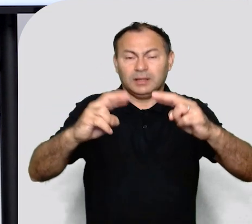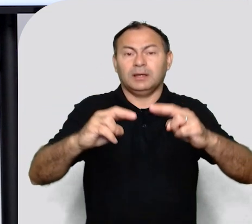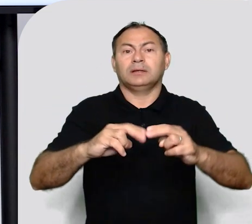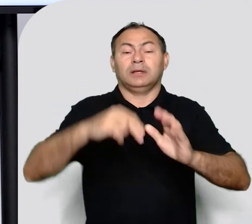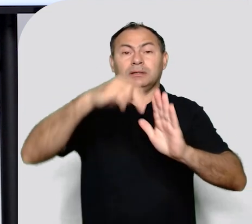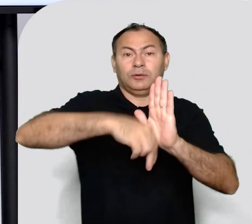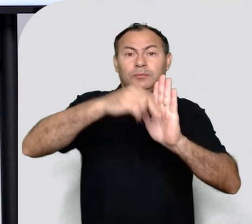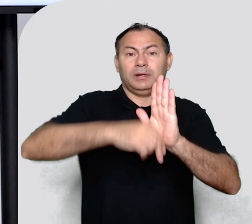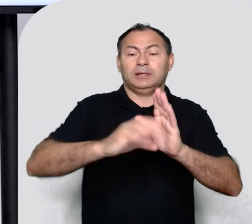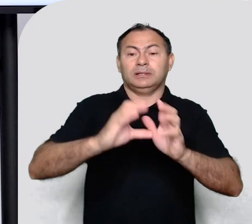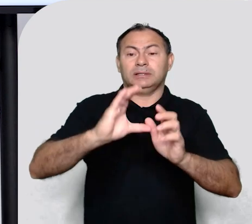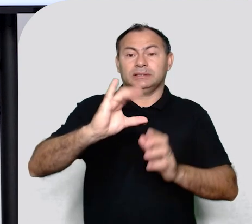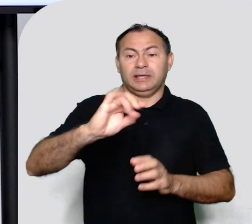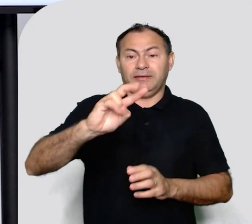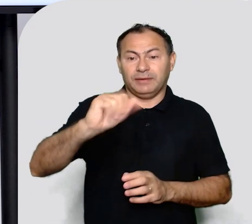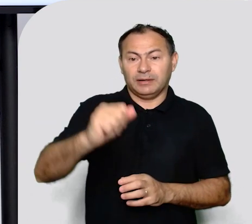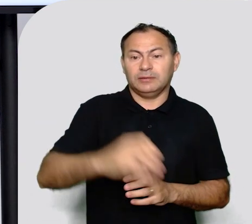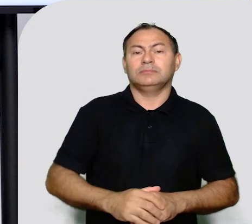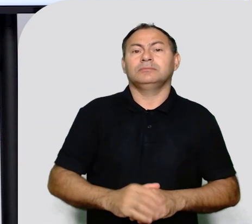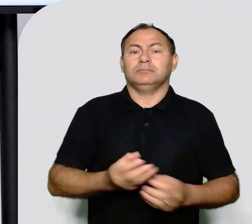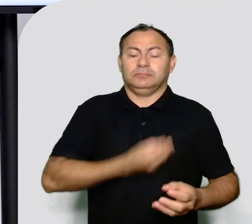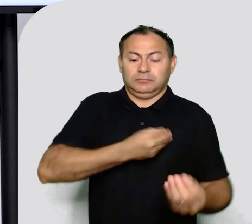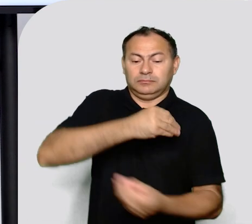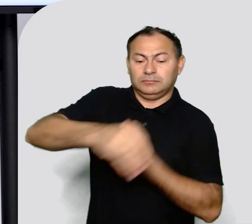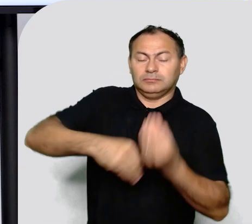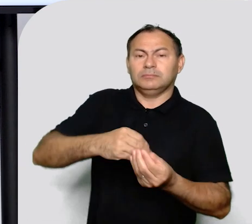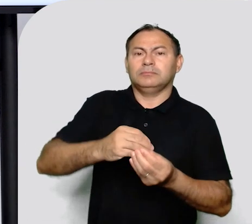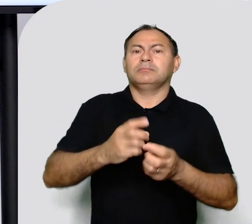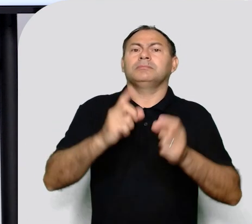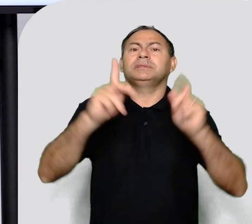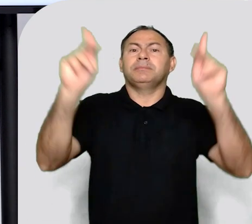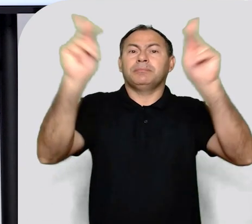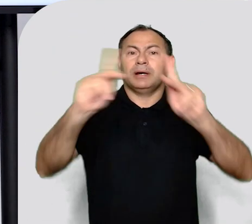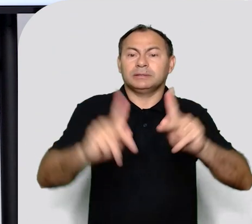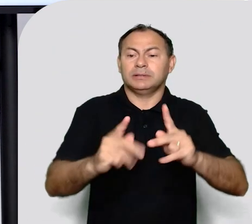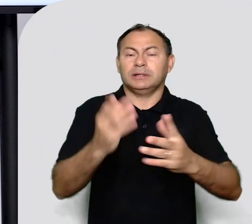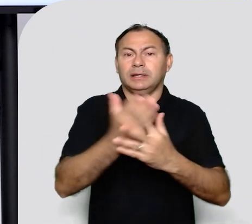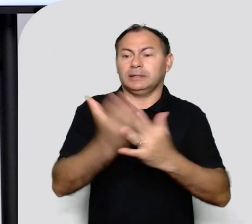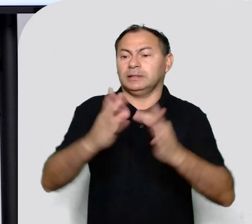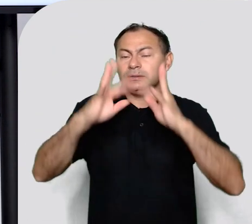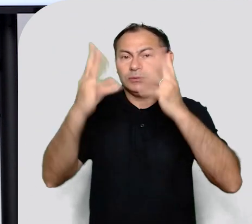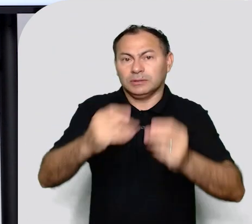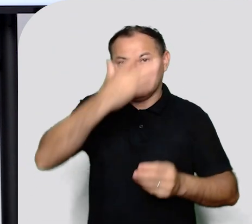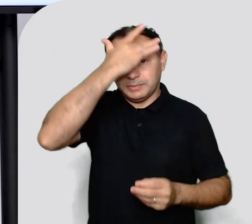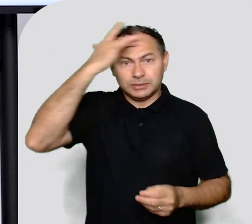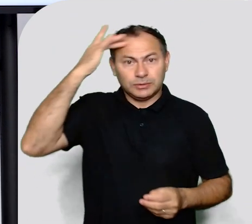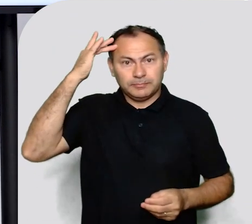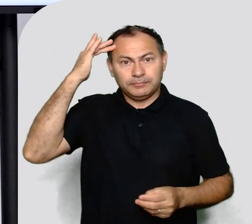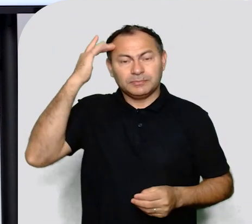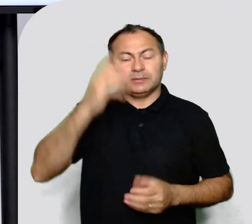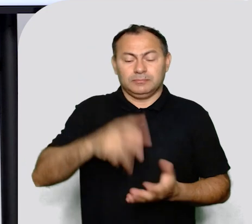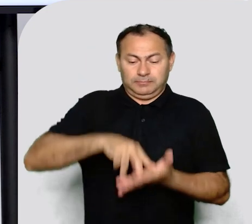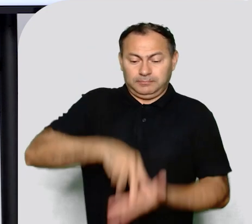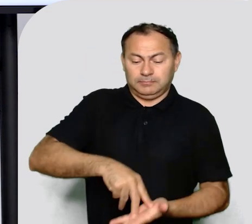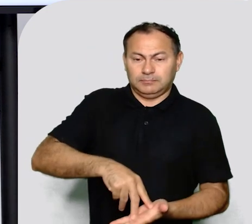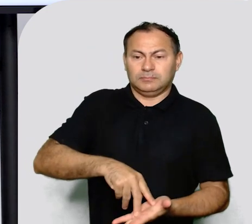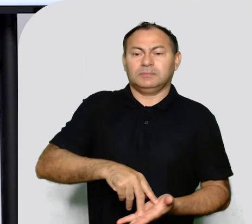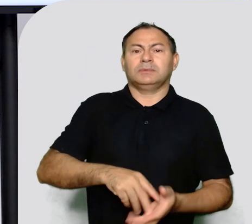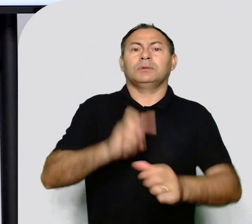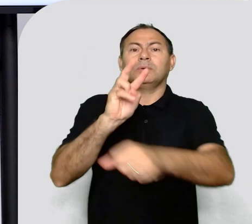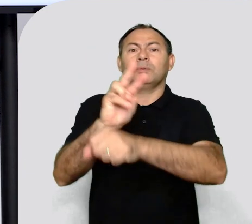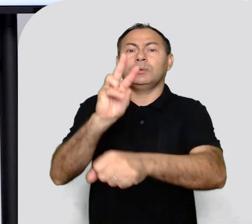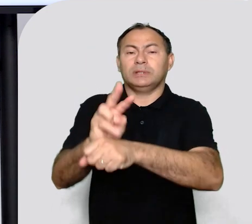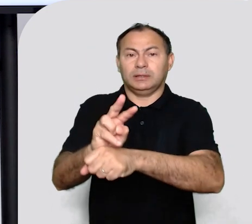respeitador das normas cívicas, da convivência pacífica entre todas as pessoas, empenhado